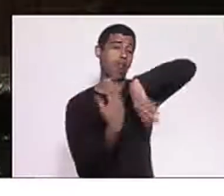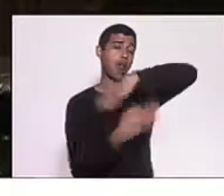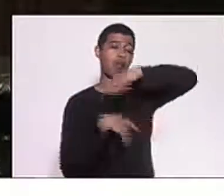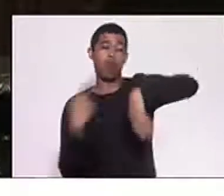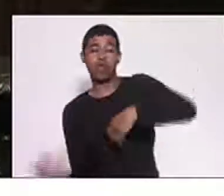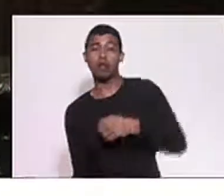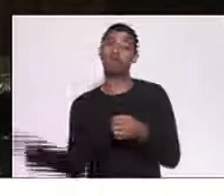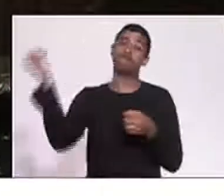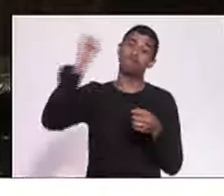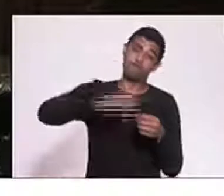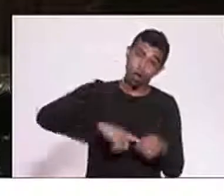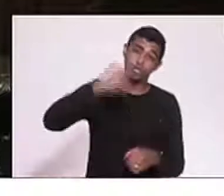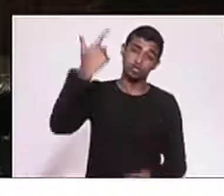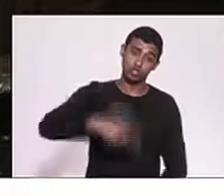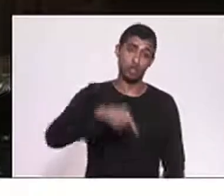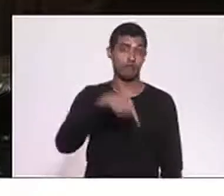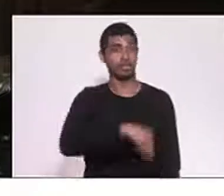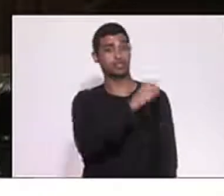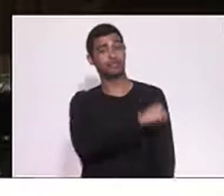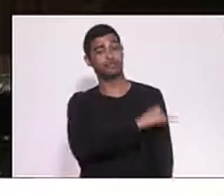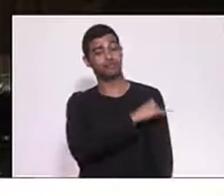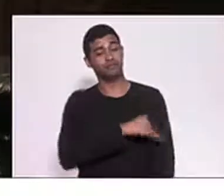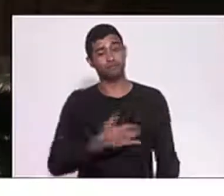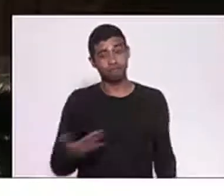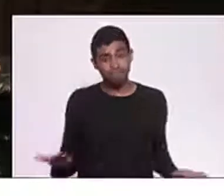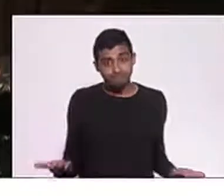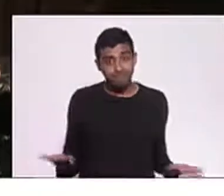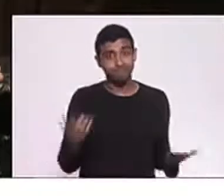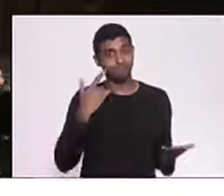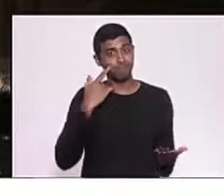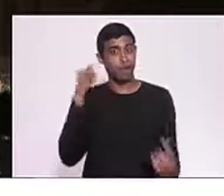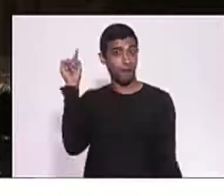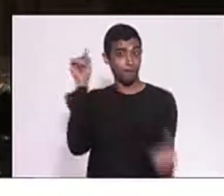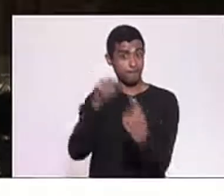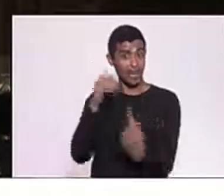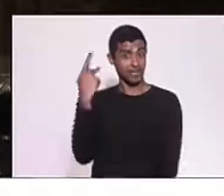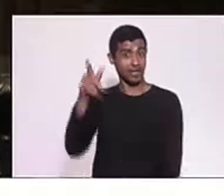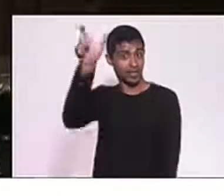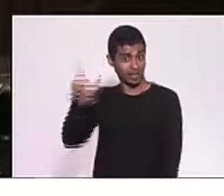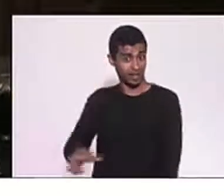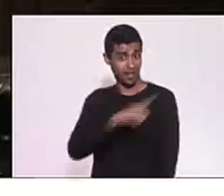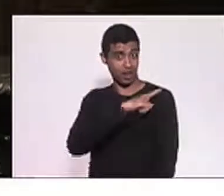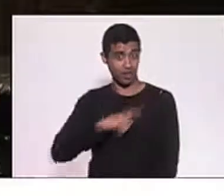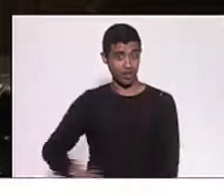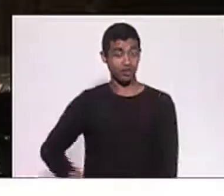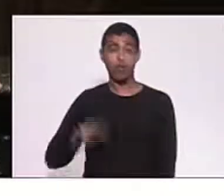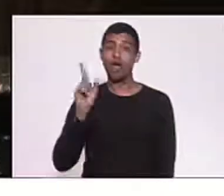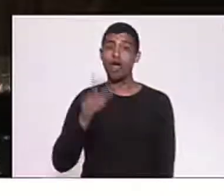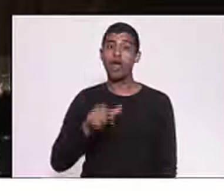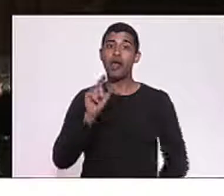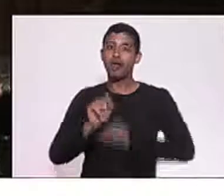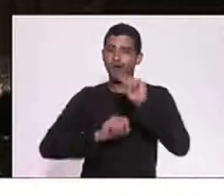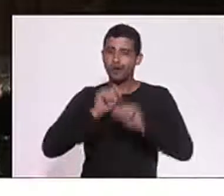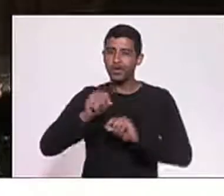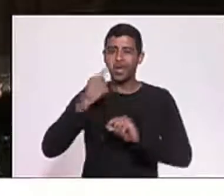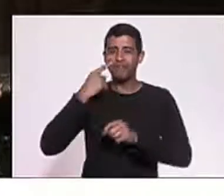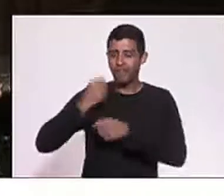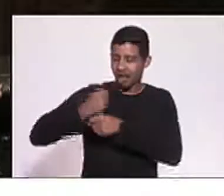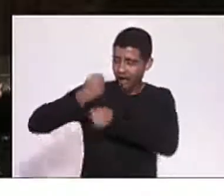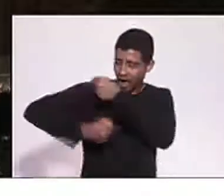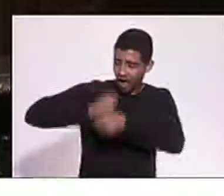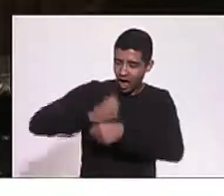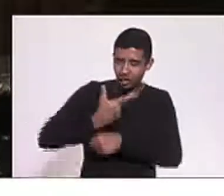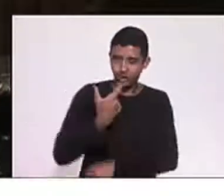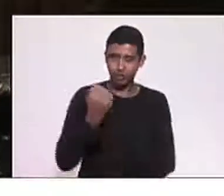a imperar no nosso Estado. Então, a meta do governador devia ser, no ano de 19